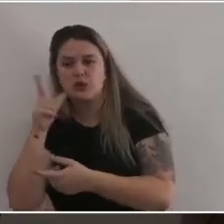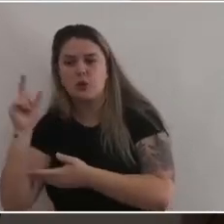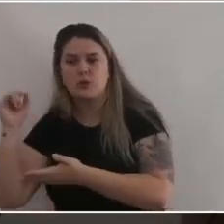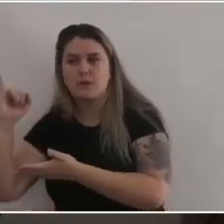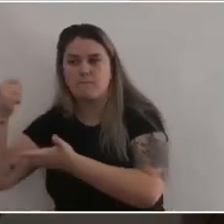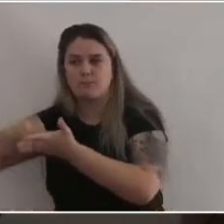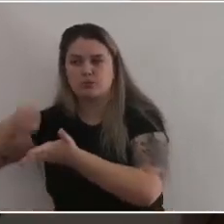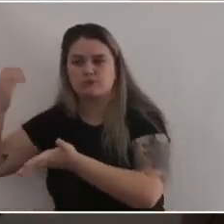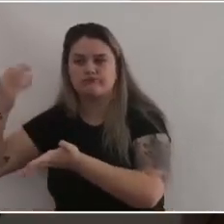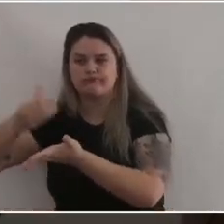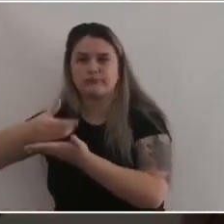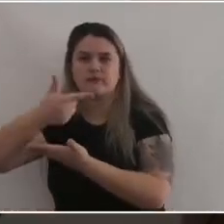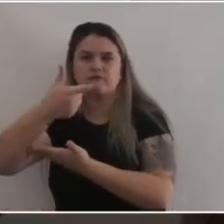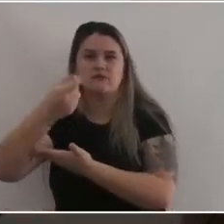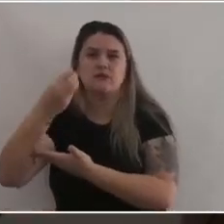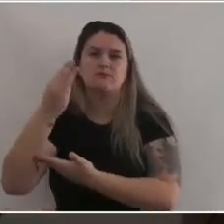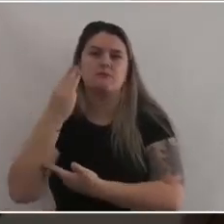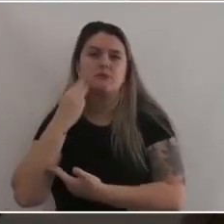impostos, que corresponde aos R$